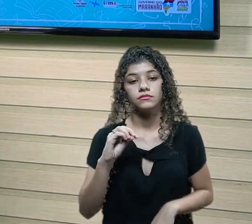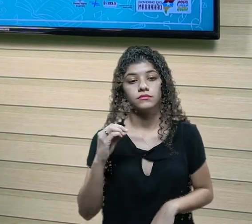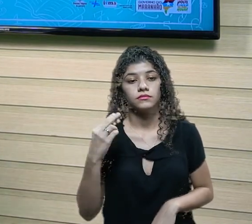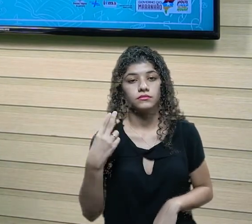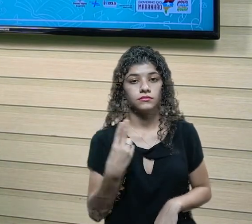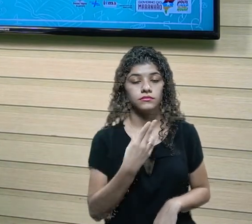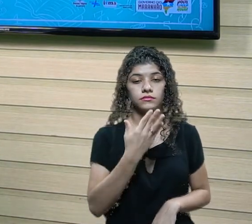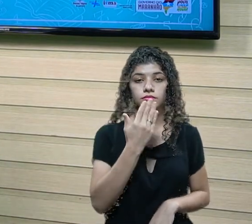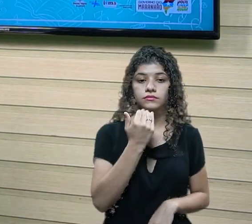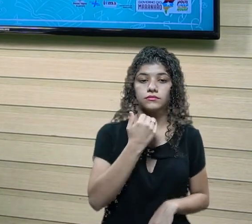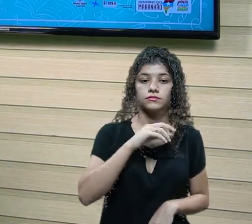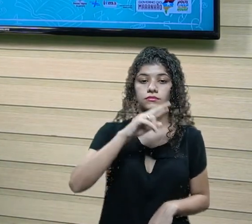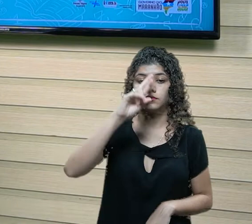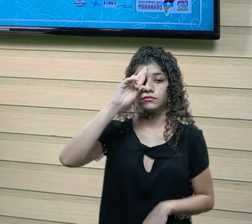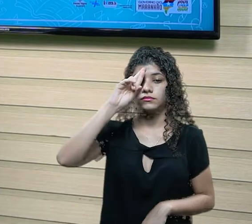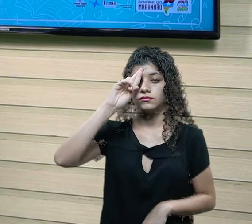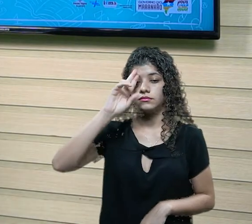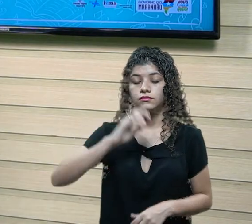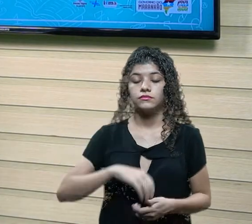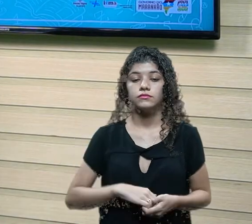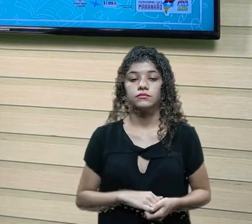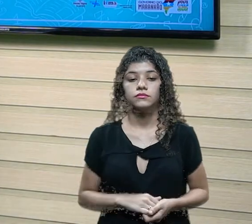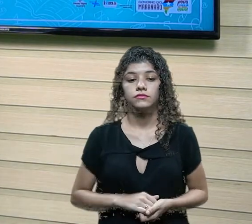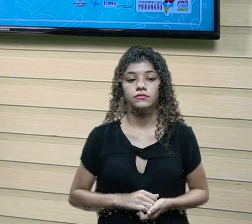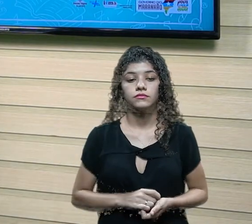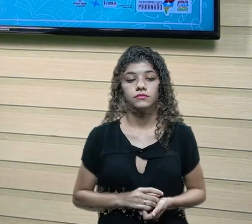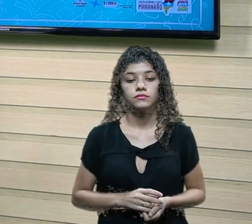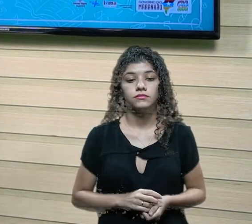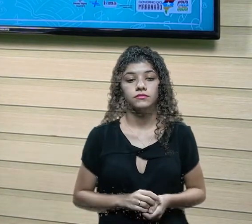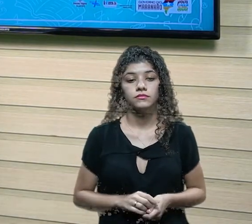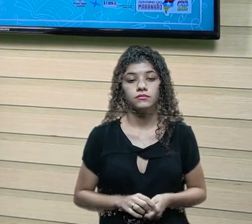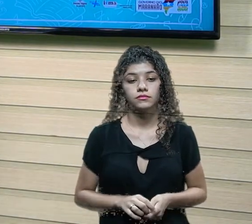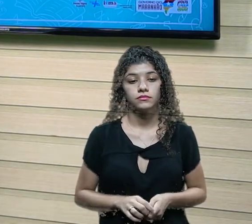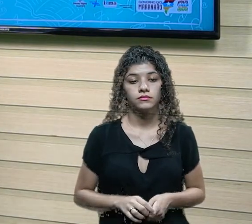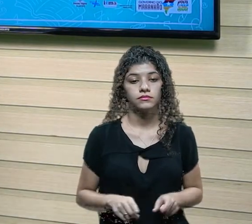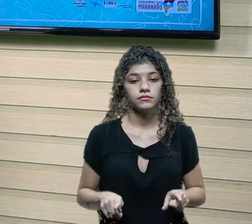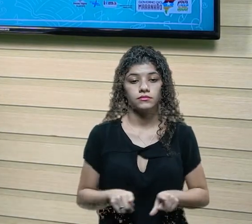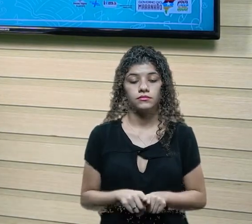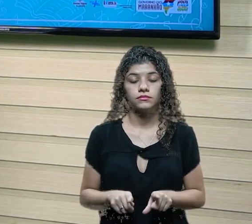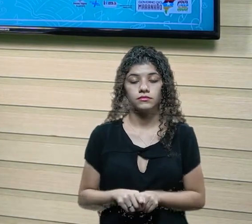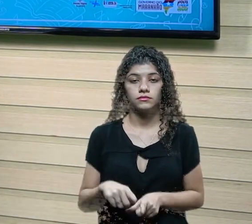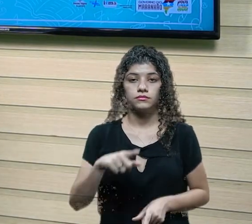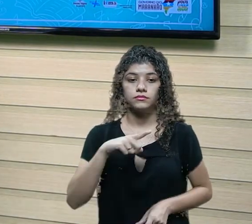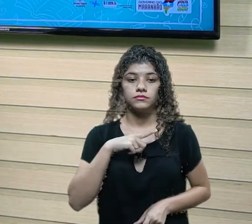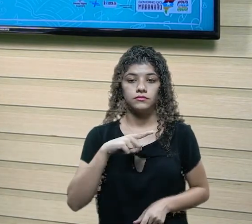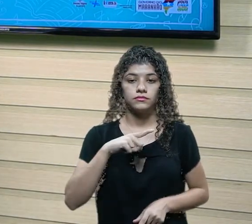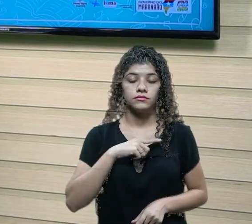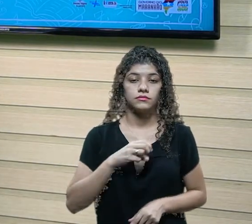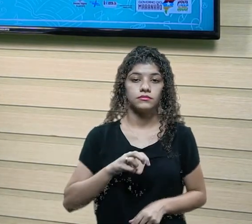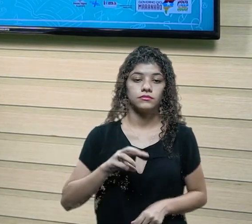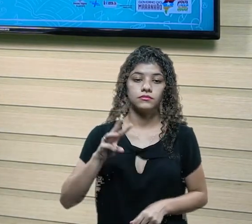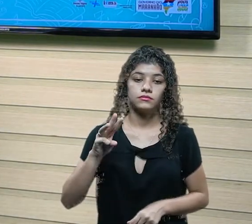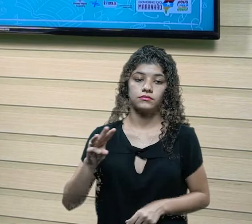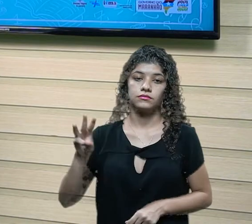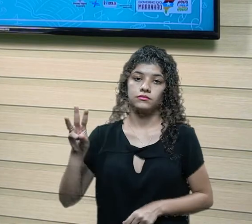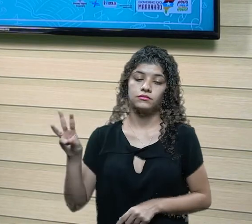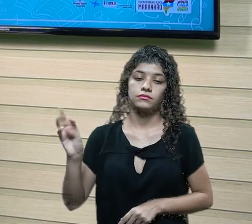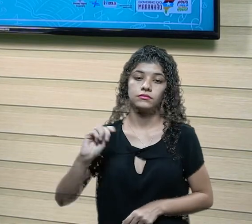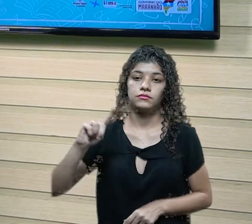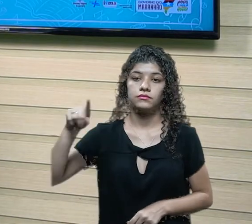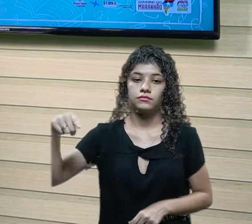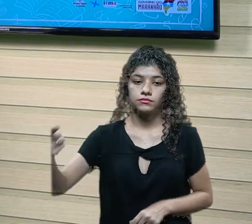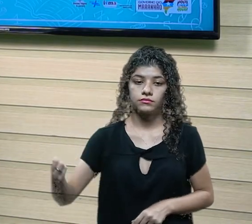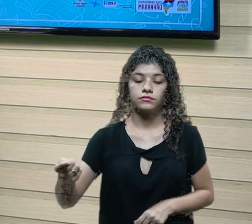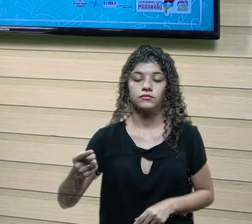gente tem que decidir essa questão da alimentação dentro do evento enviar um e-mail de pós evento né preparar e enviar